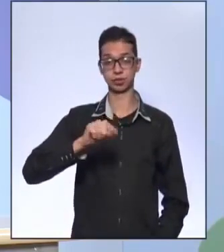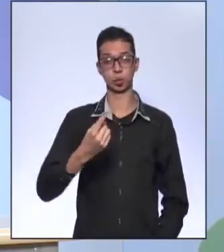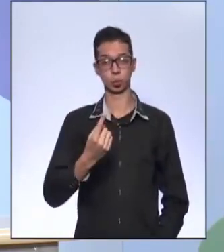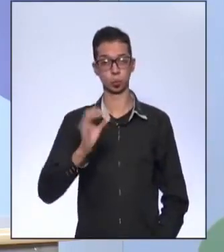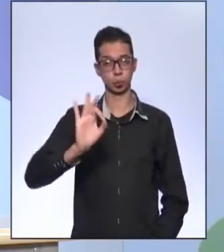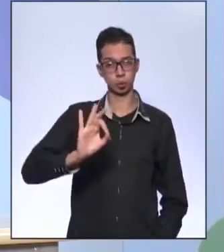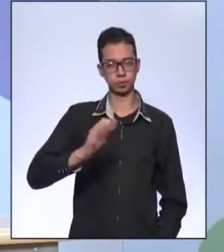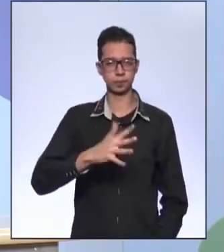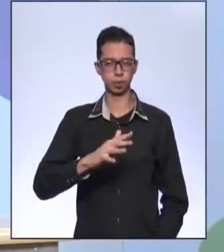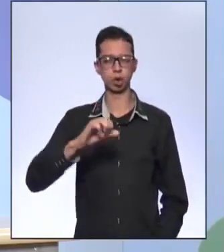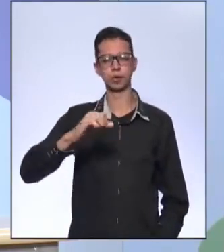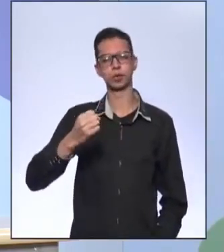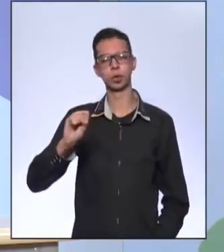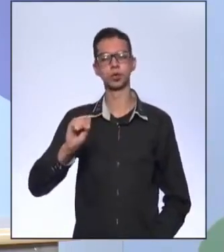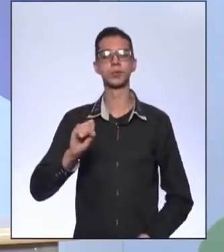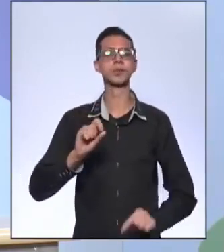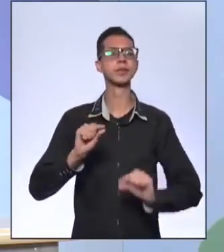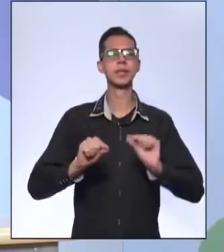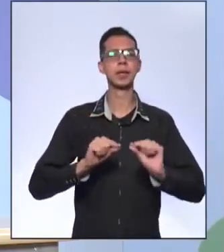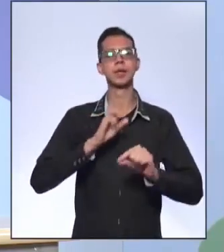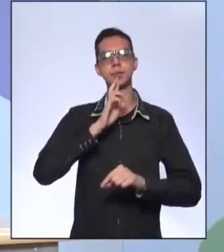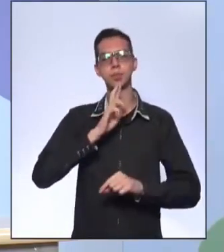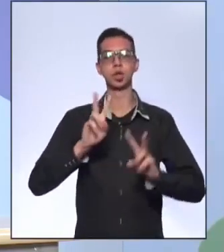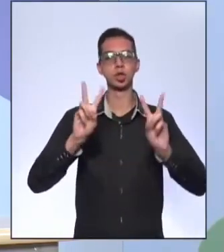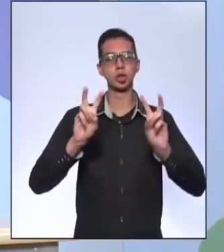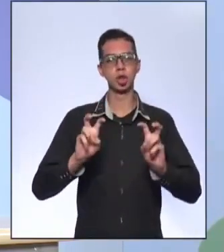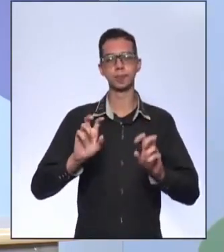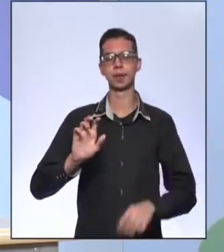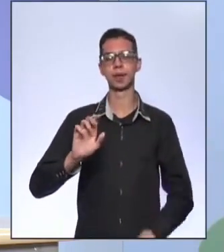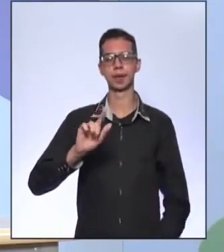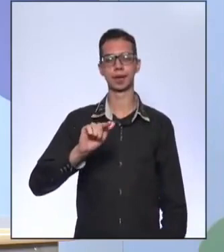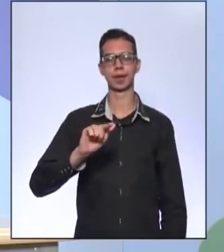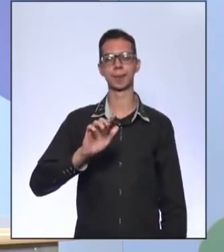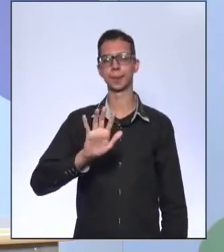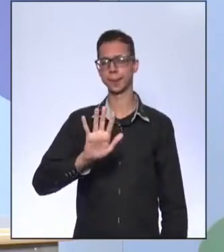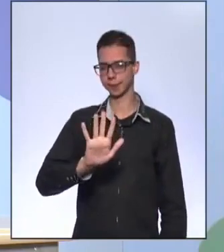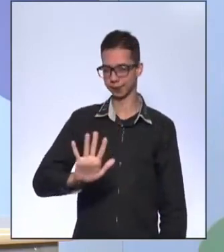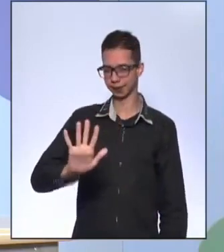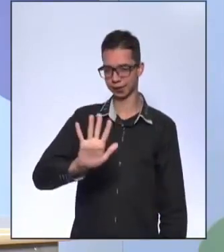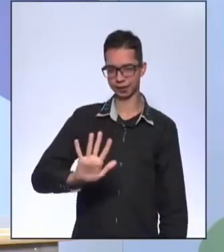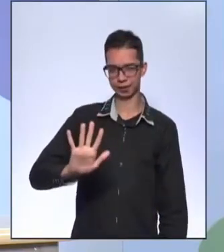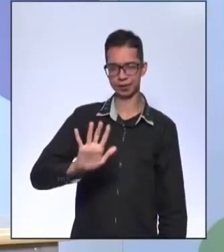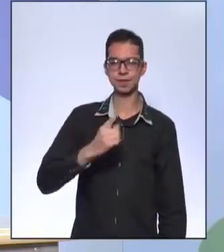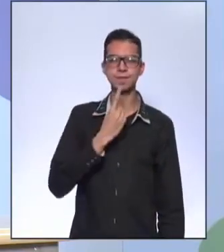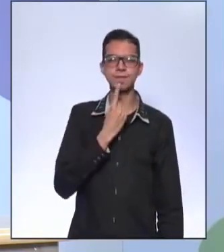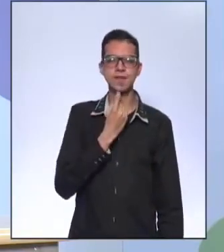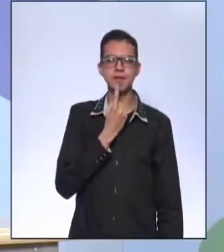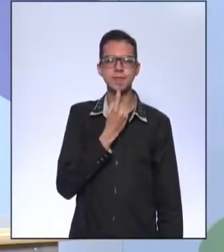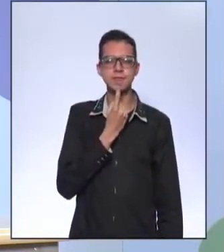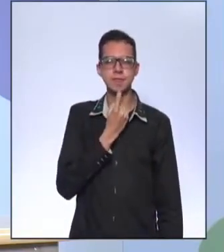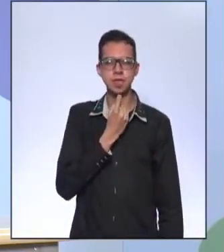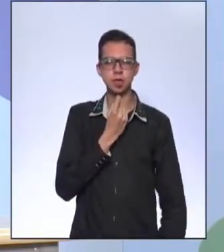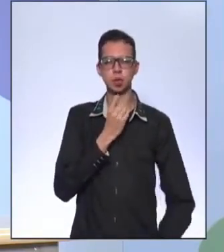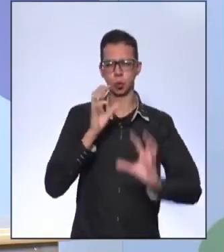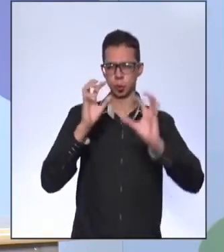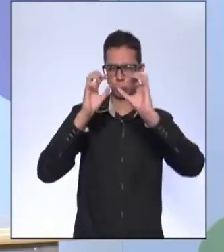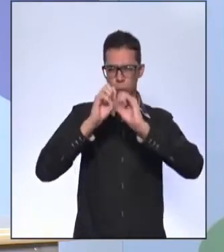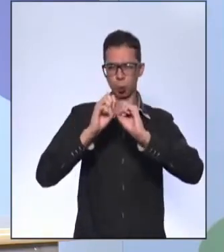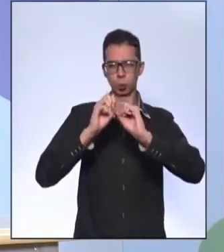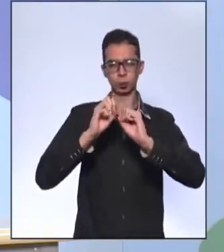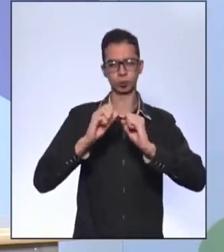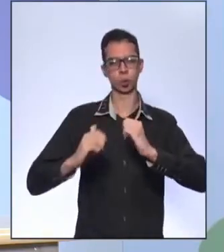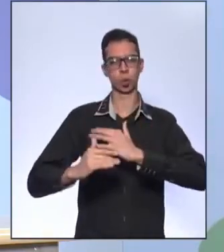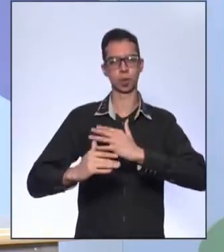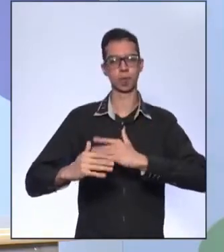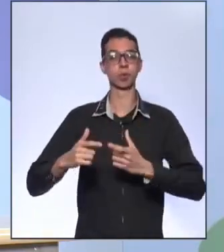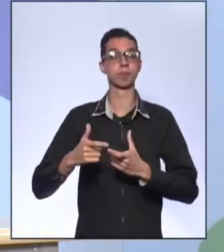responderam corretamente que estão os estados da região Sudeste né que ali onde aparece com vermelho escuro né quanto mais escuro